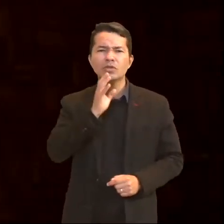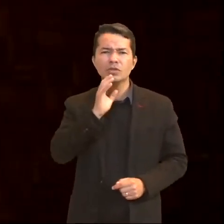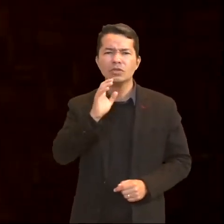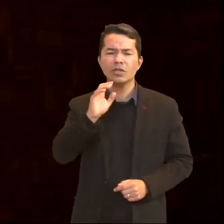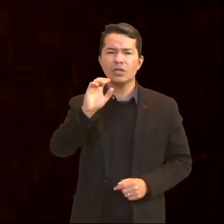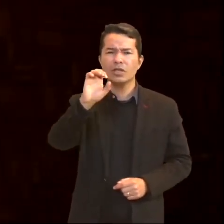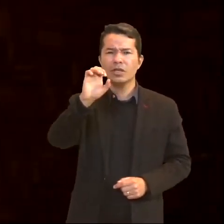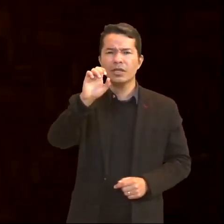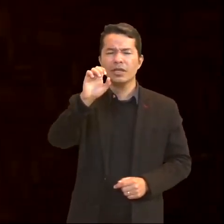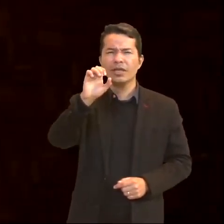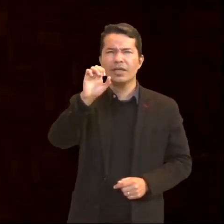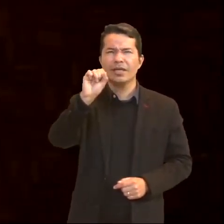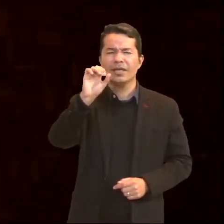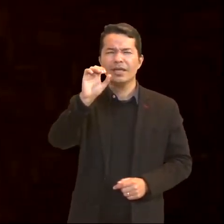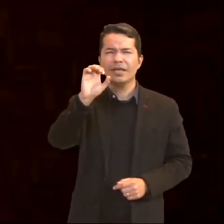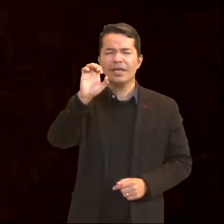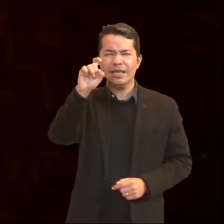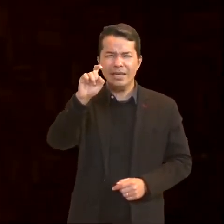casa?